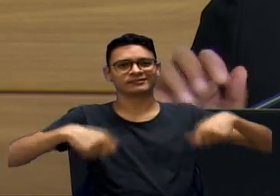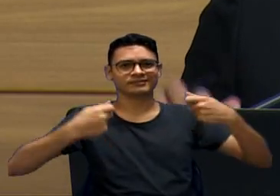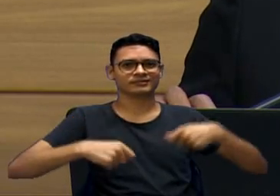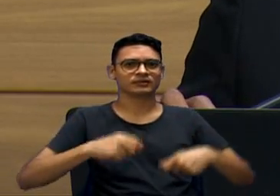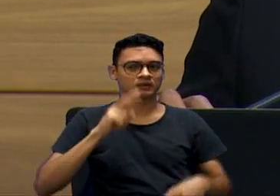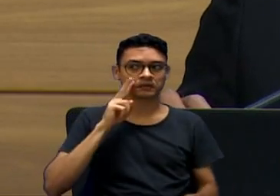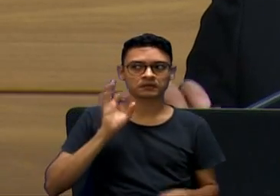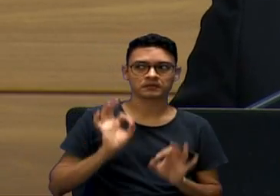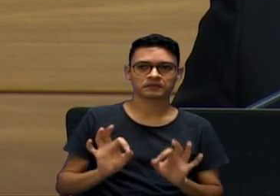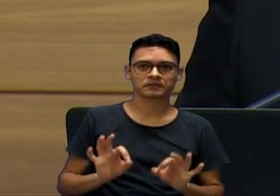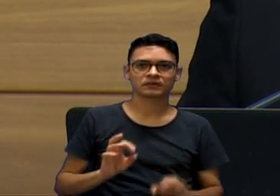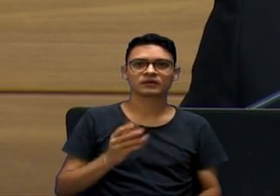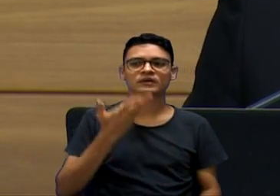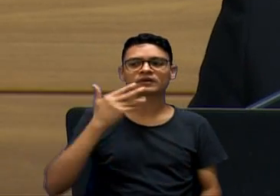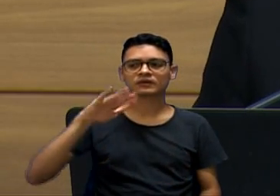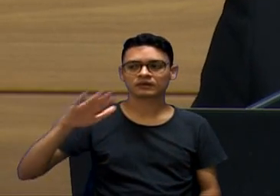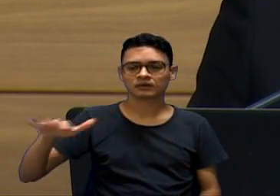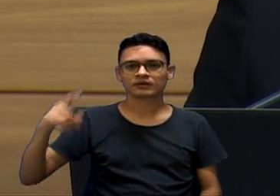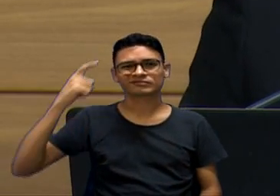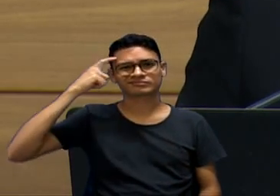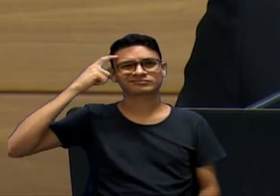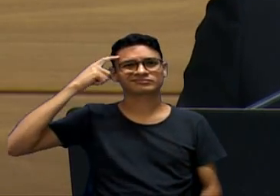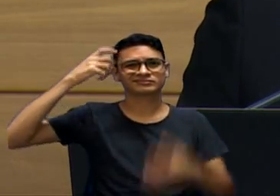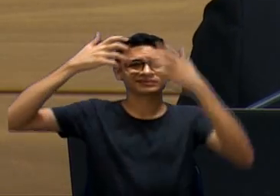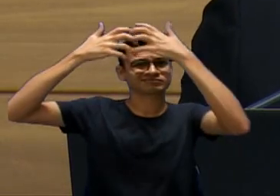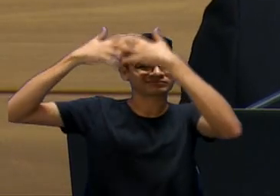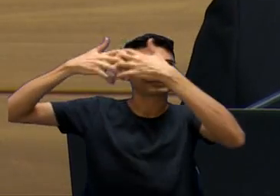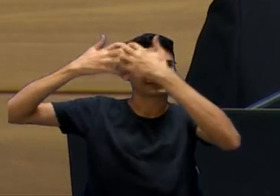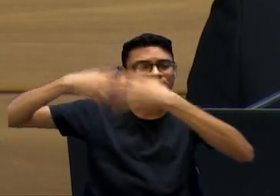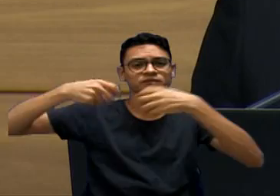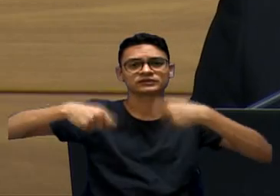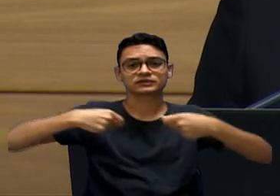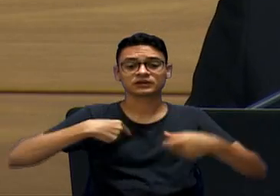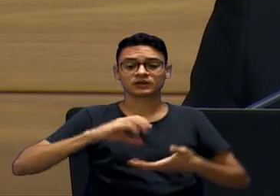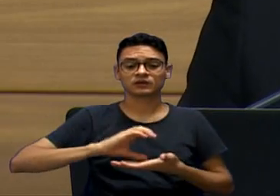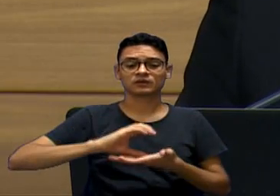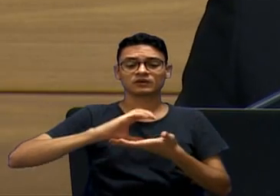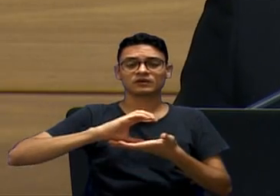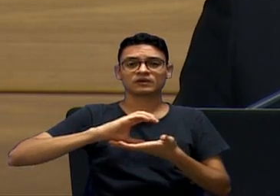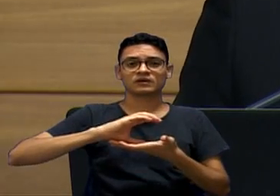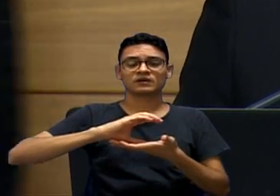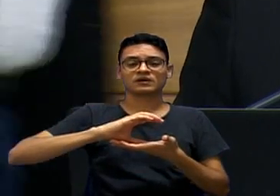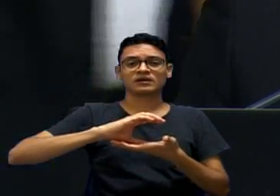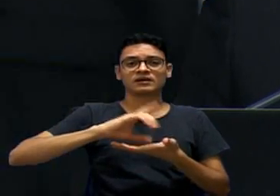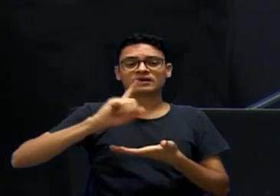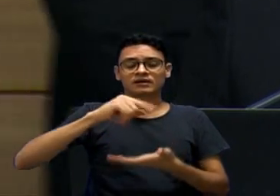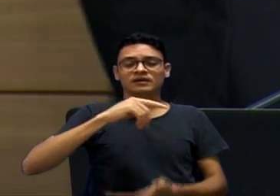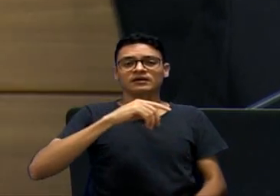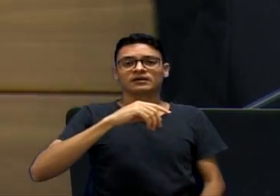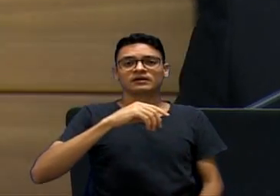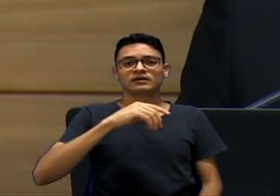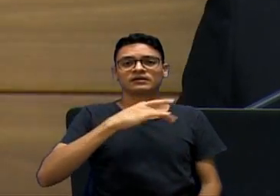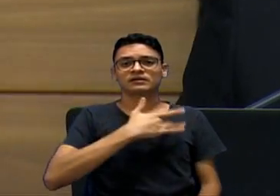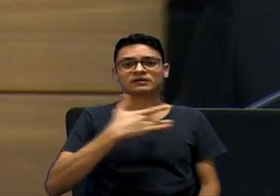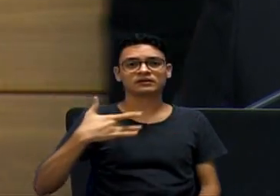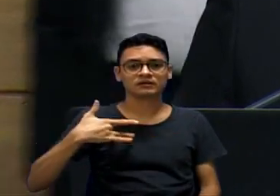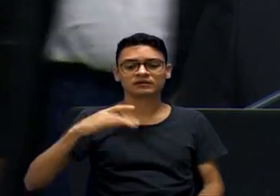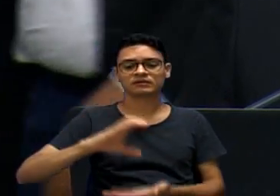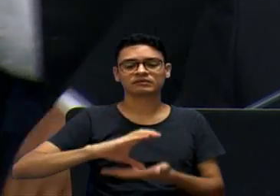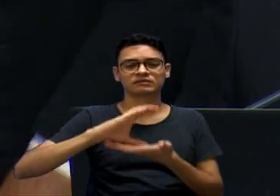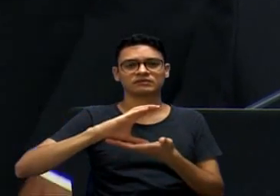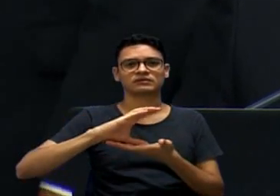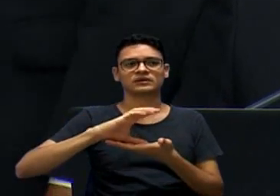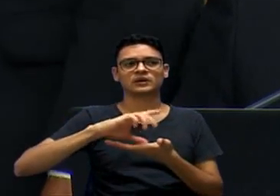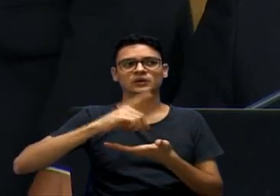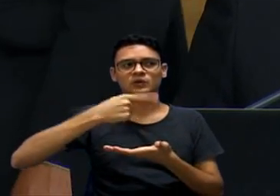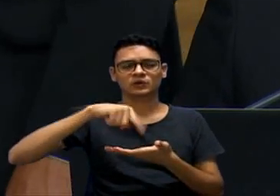crianças têm que ser vacinadas, os pais têm que ter consciência. Eu, como presidente da Comissão de Saúde, né, estamos agora com a campanha aí novamente. Todos